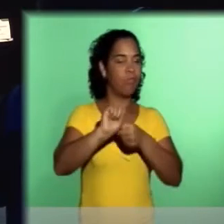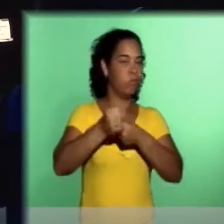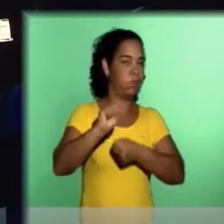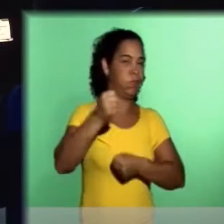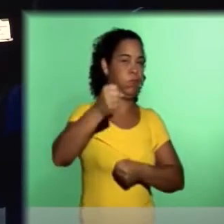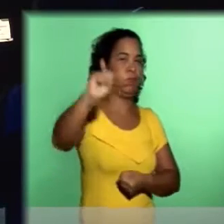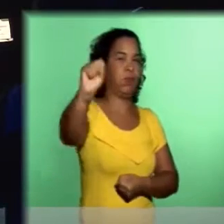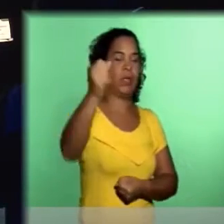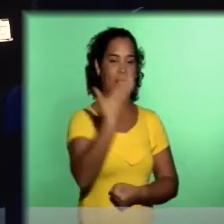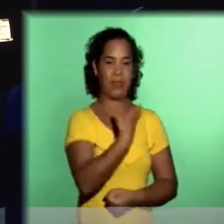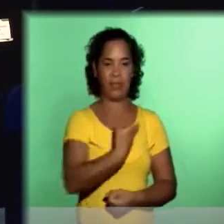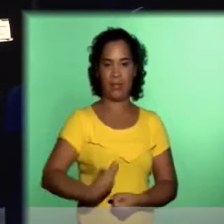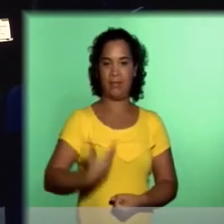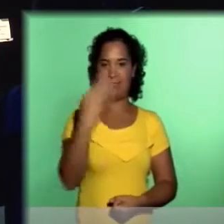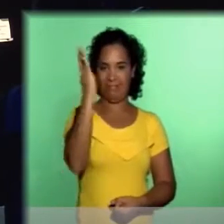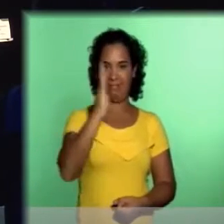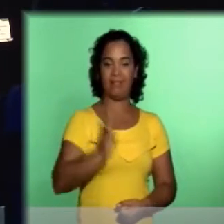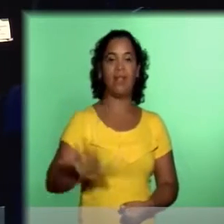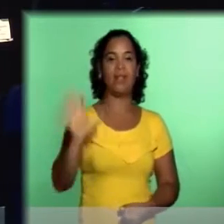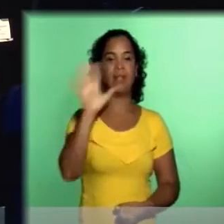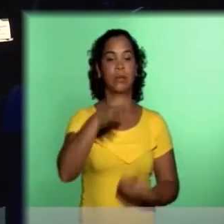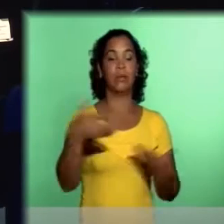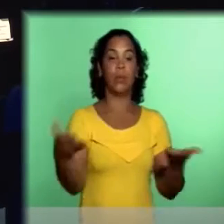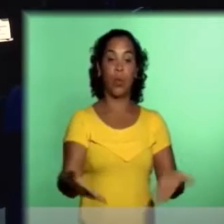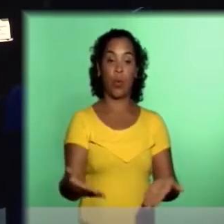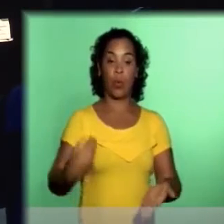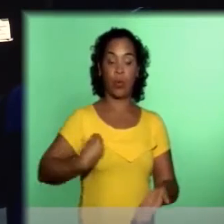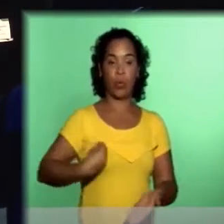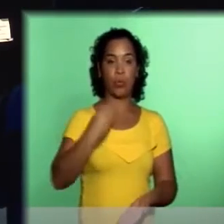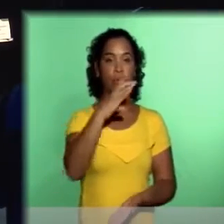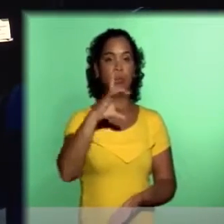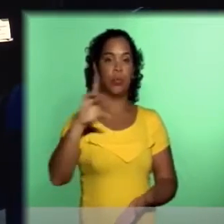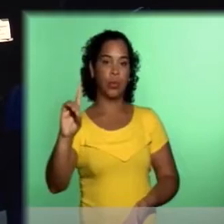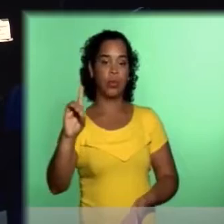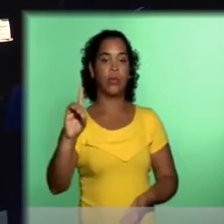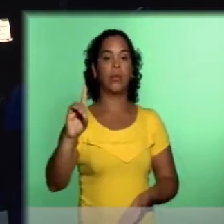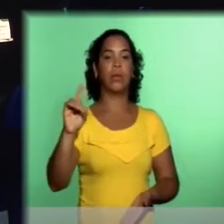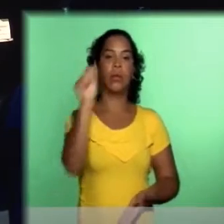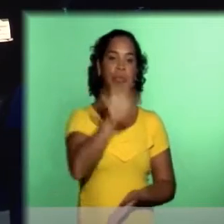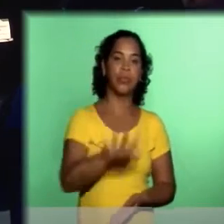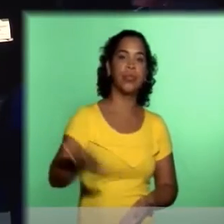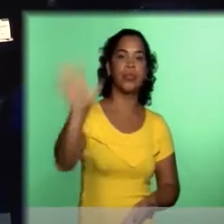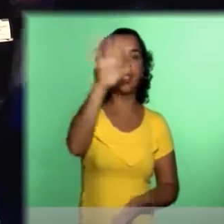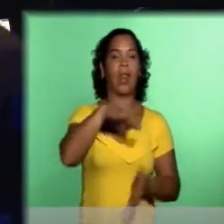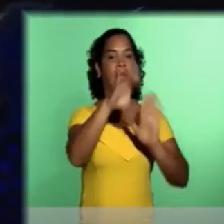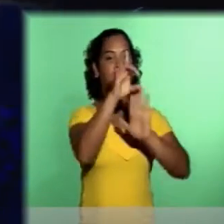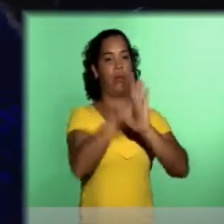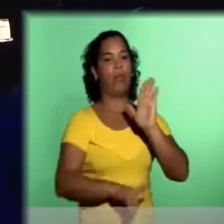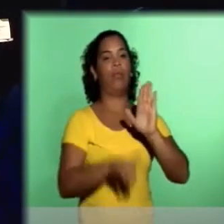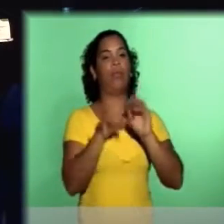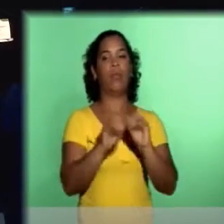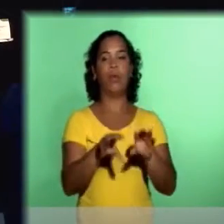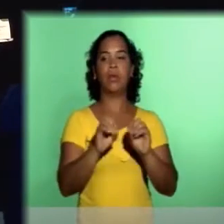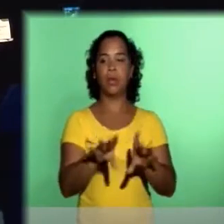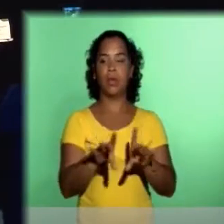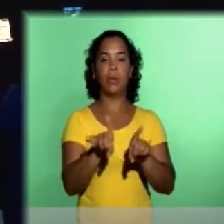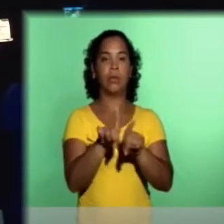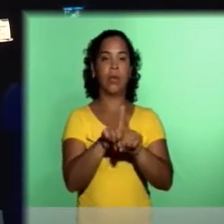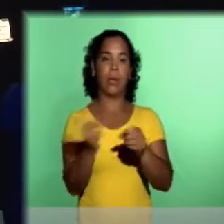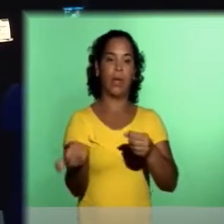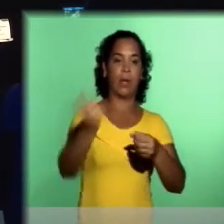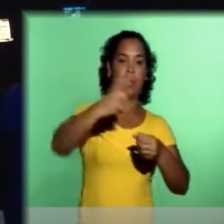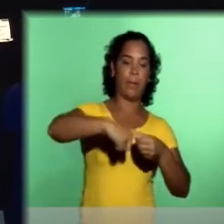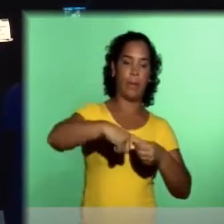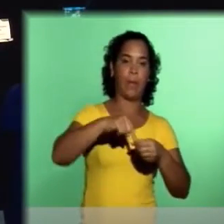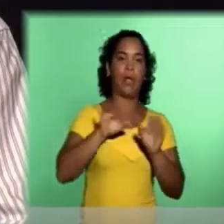brasileira. Atualmente é coordenador-geral da Campanha Nacional pelo Direito à Educação, também é membro titular